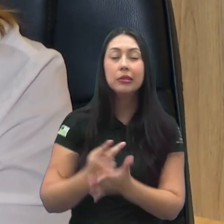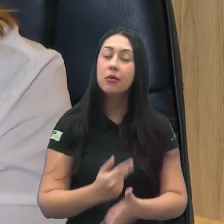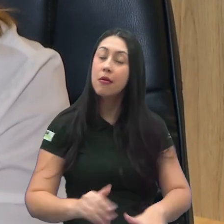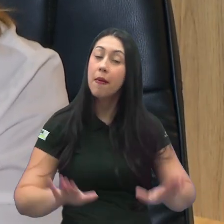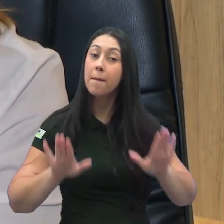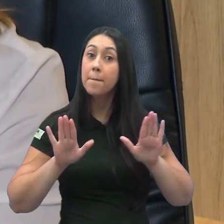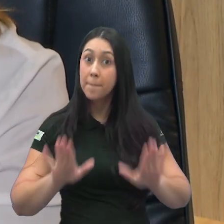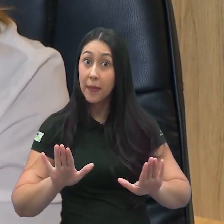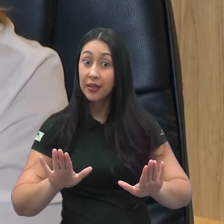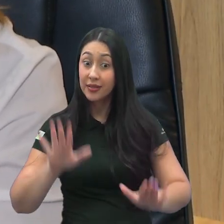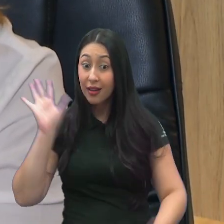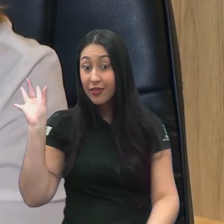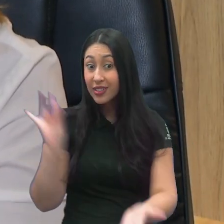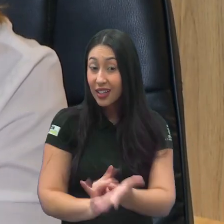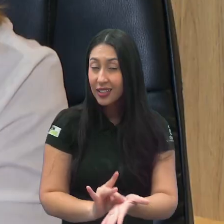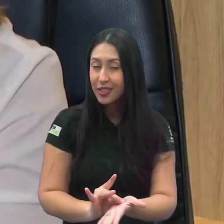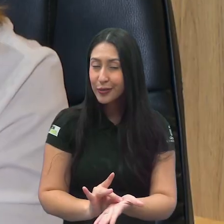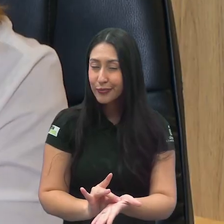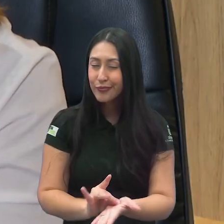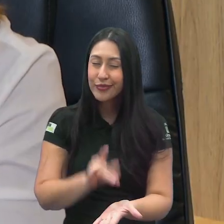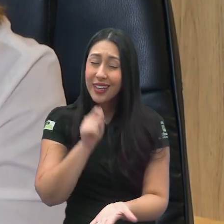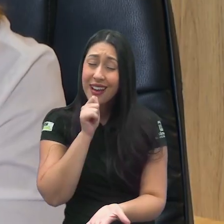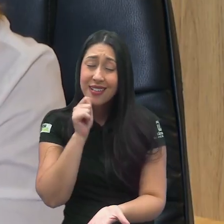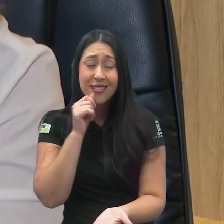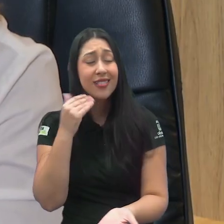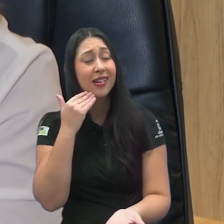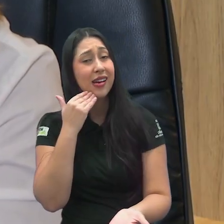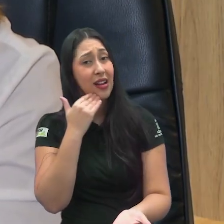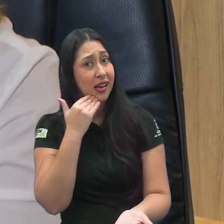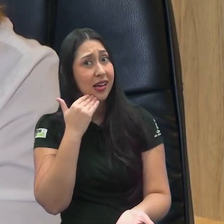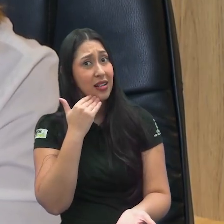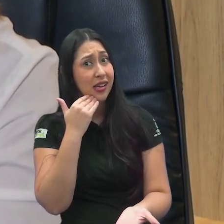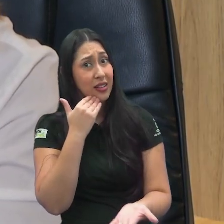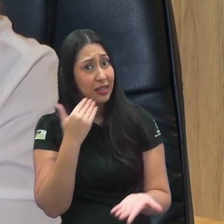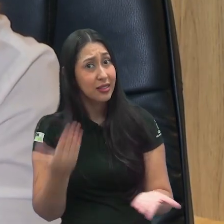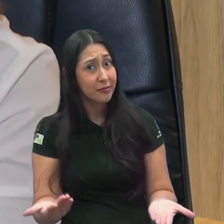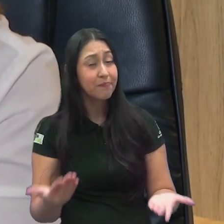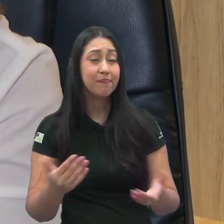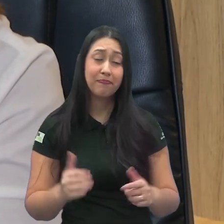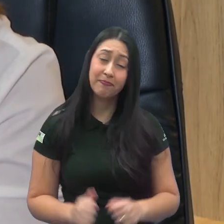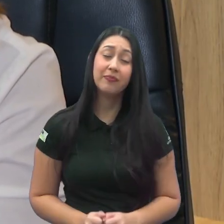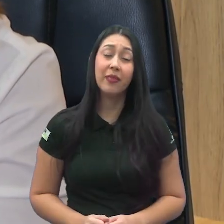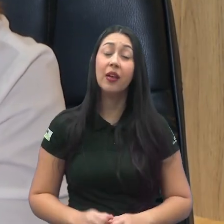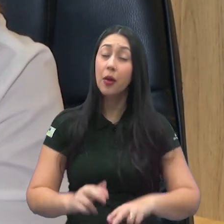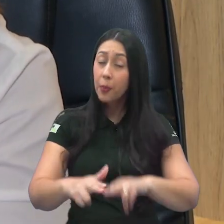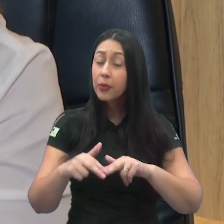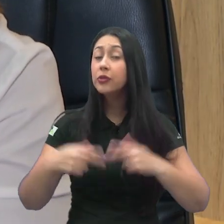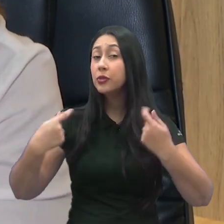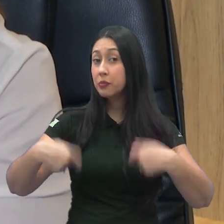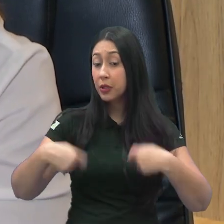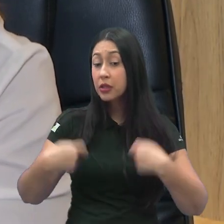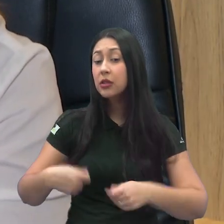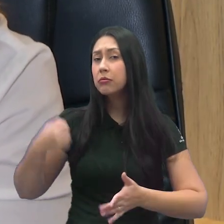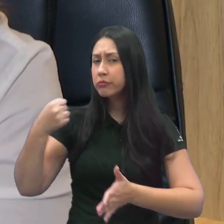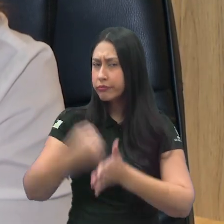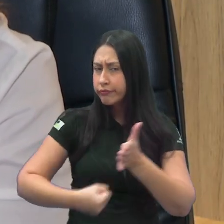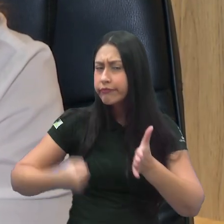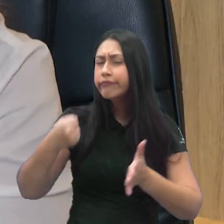o que significa que a realidade ainda está um pouco distante do que o papel traz, né? Então, nós precisamos